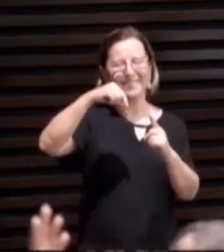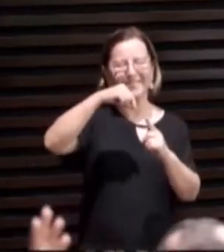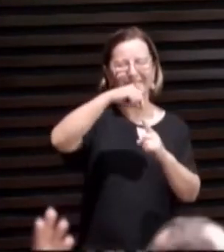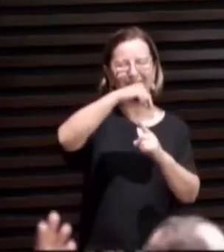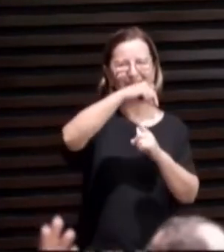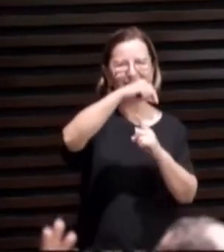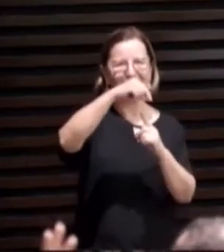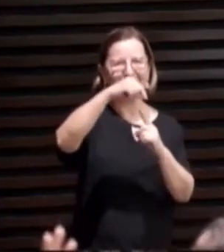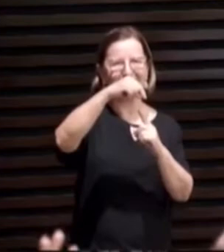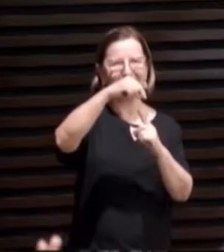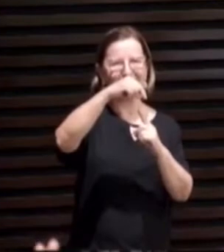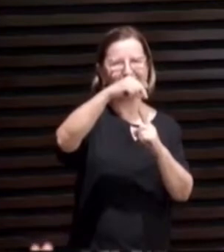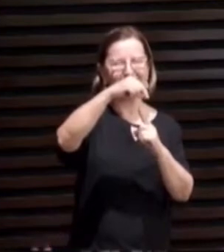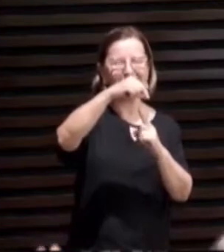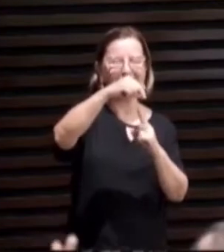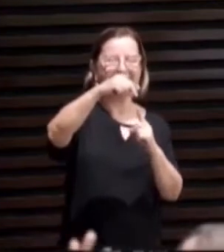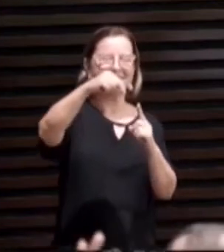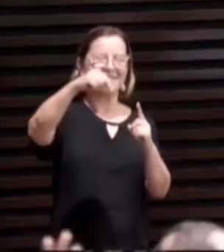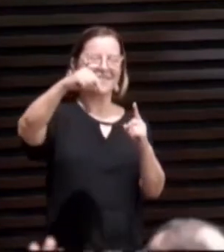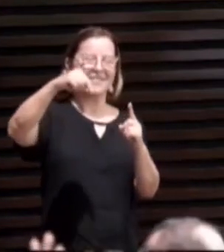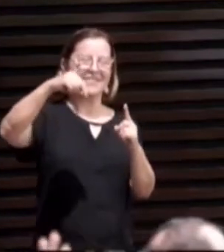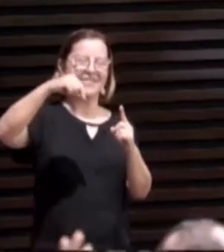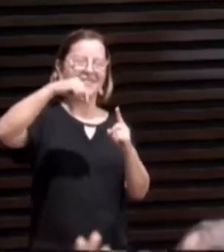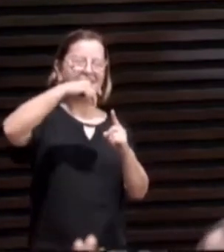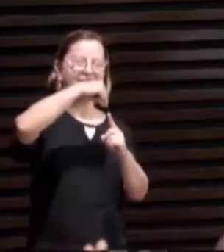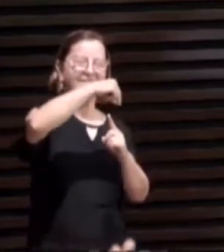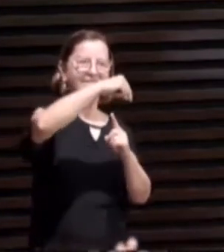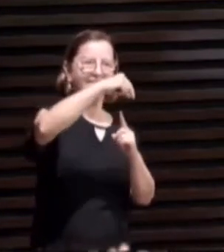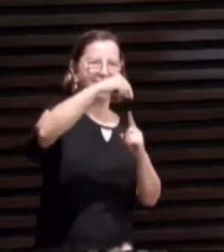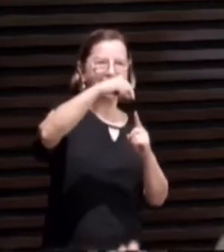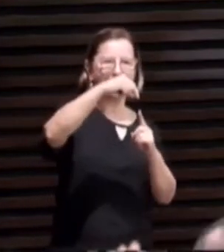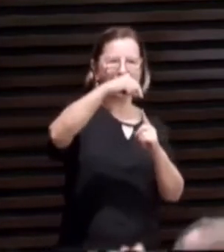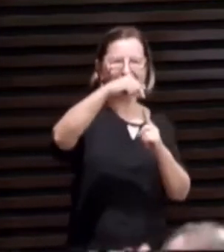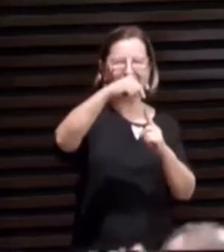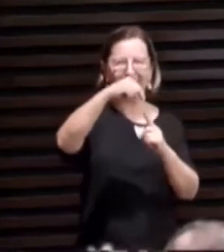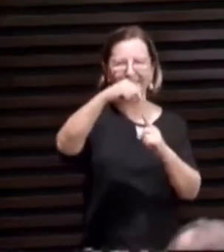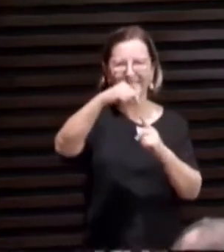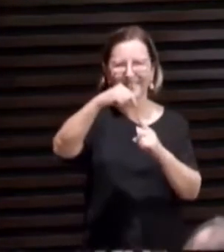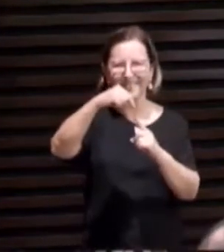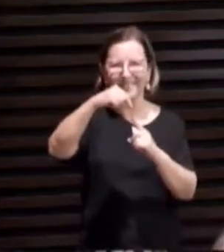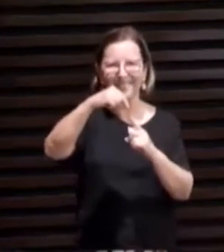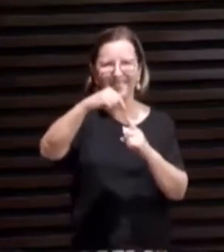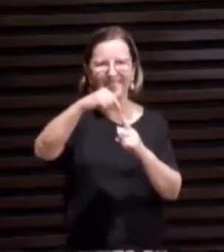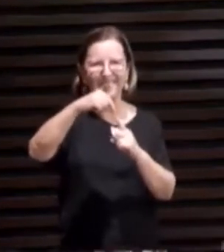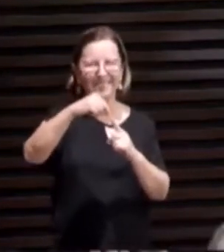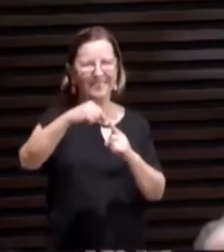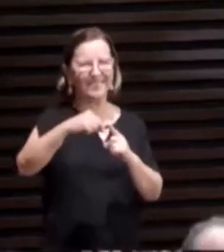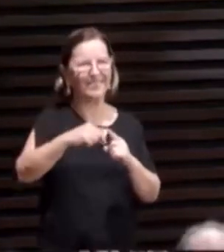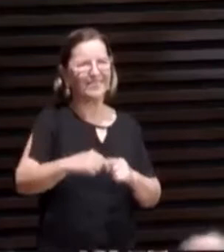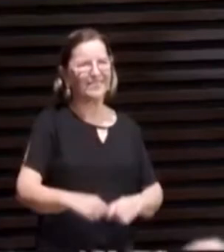Santo, Santo. Ele é Santo.